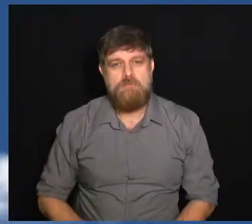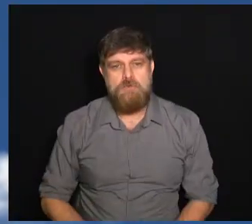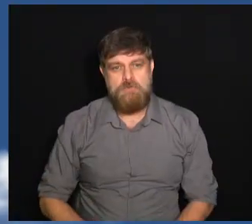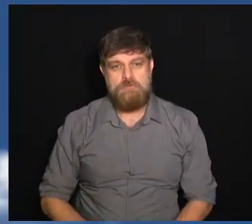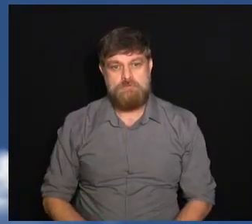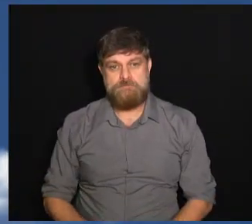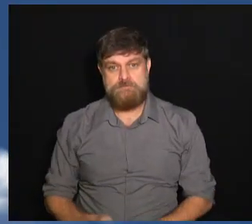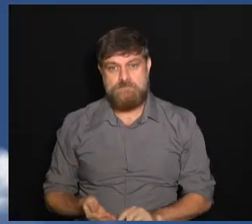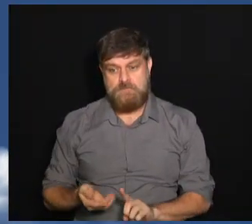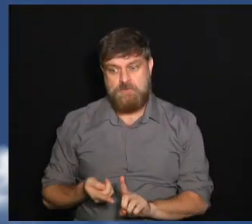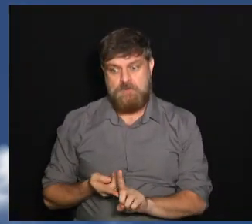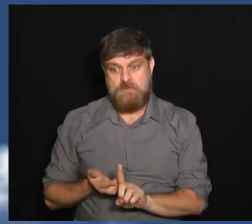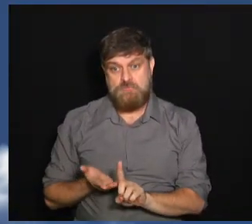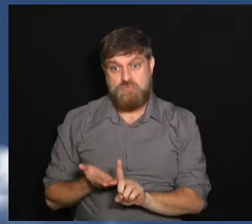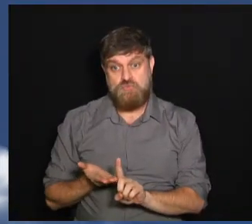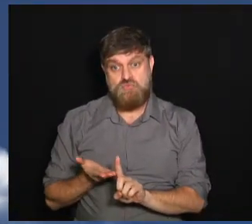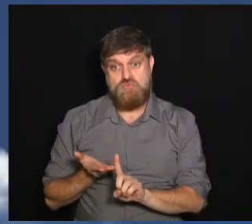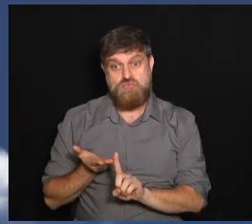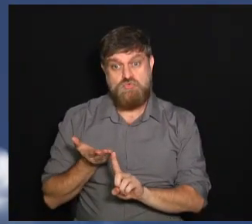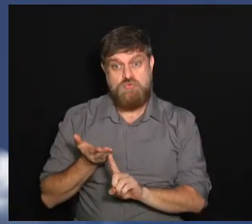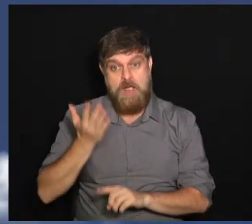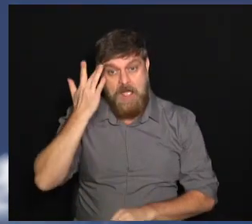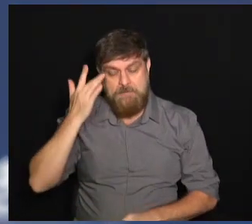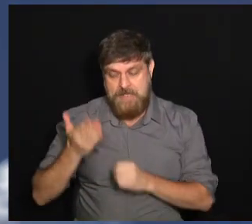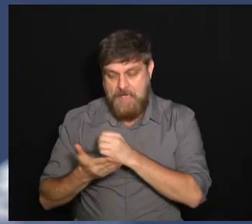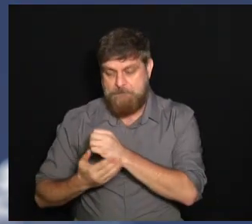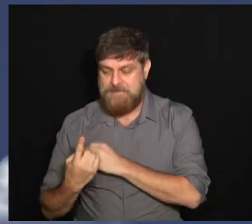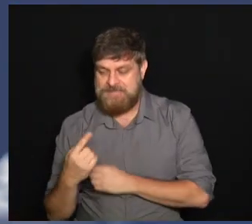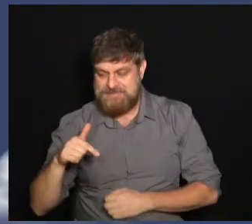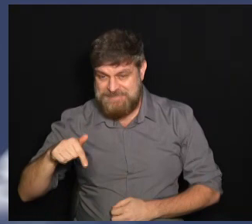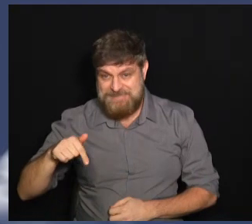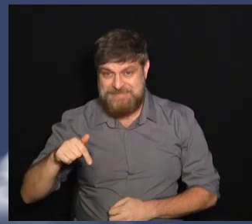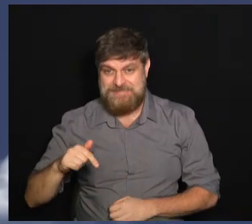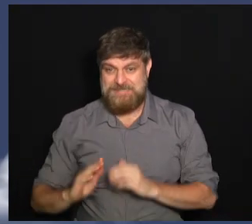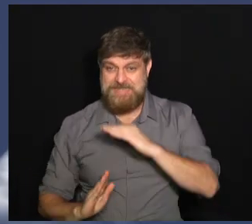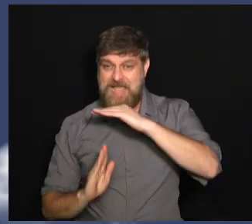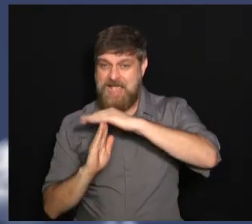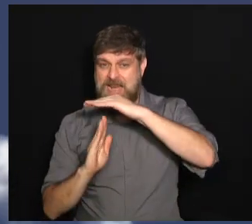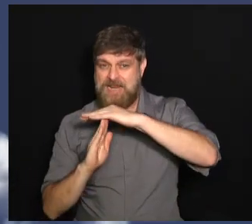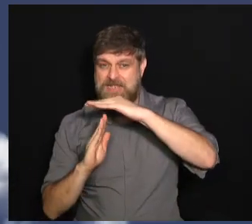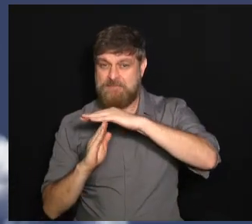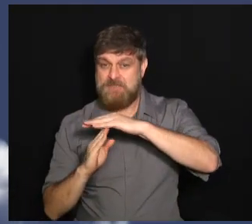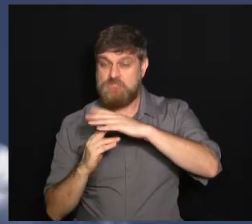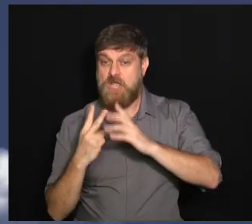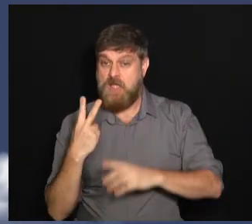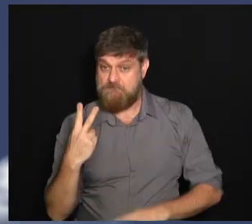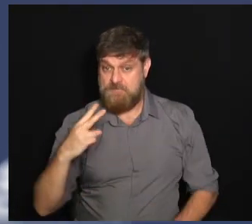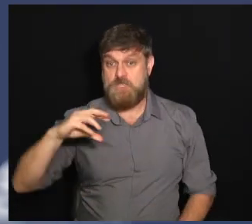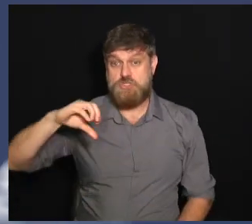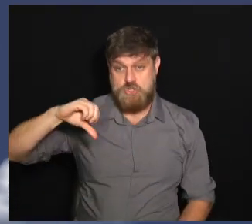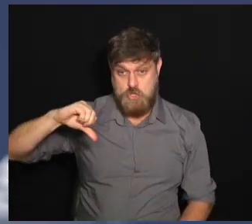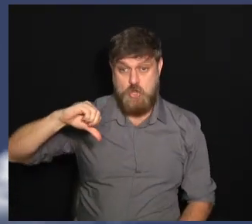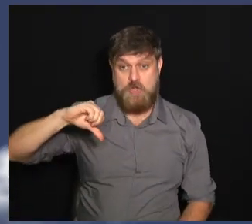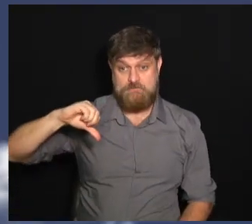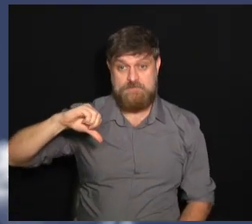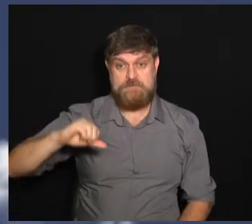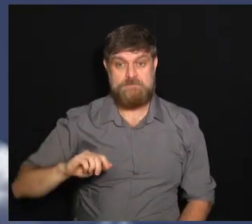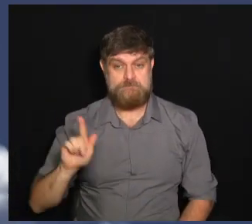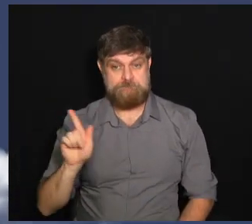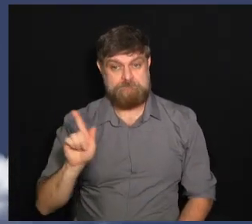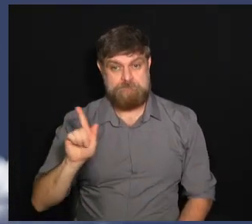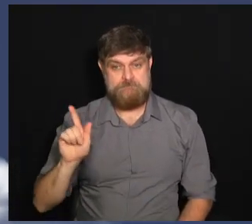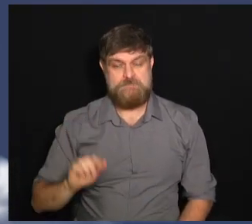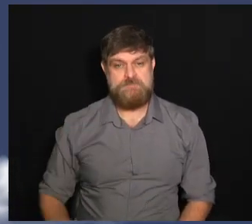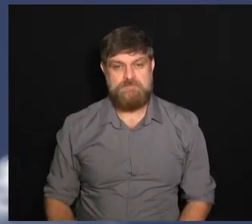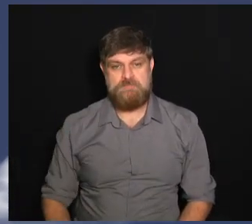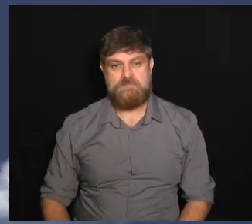ela começa a subir. Então amanhã mínima de 17 e a máxima pode chegar aos 29 graus.